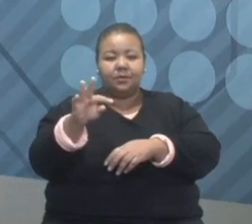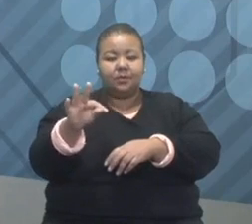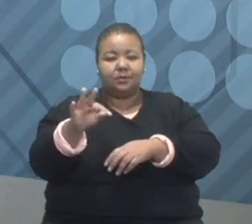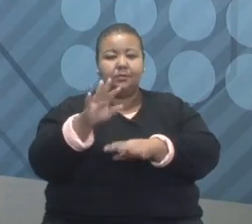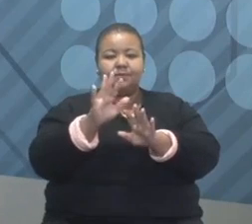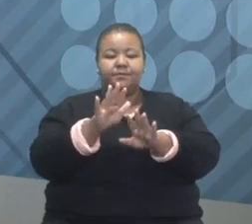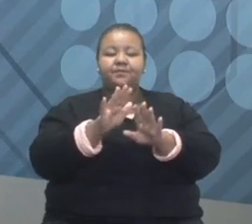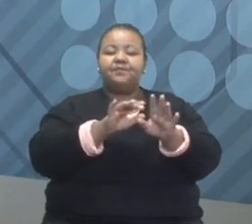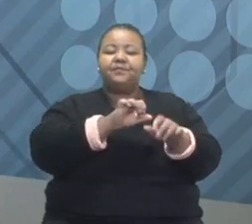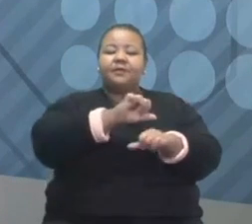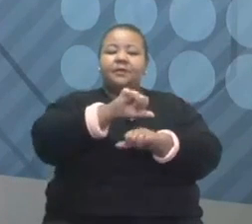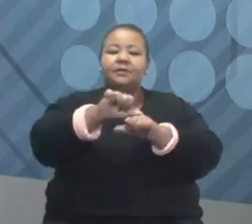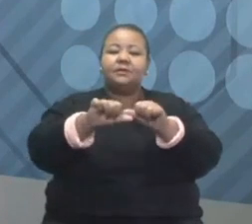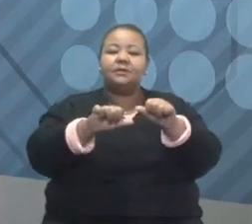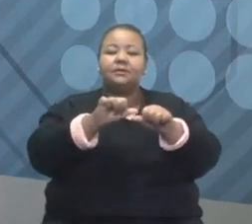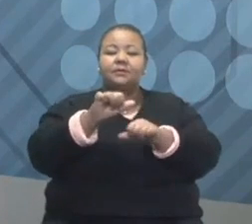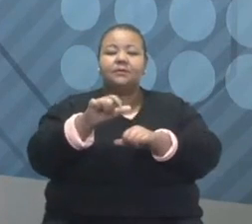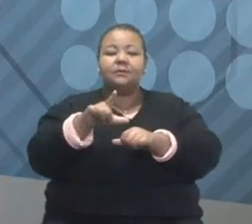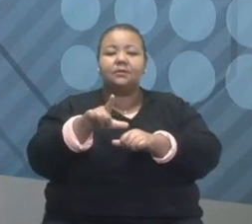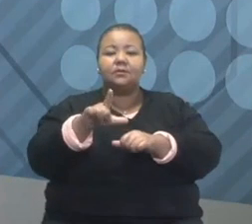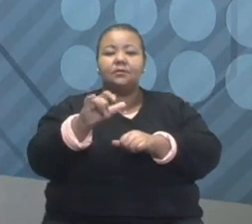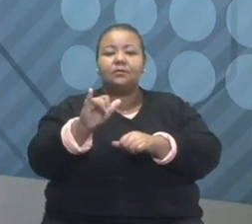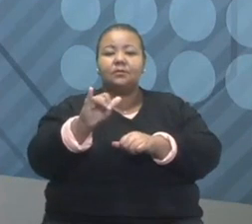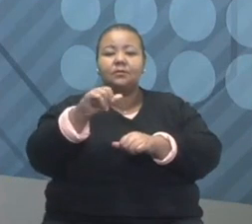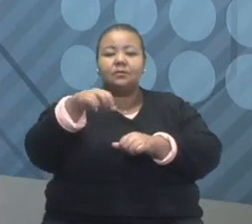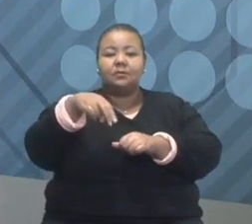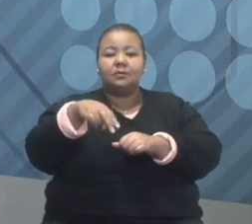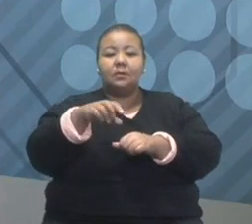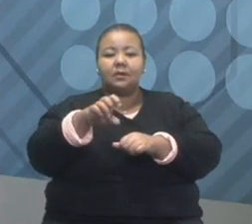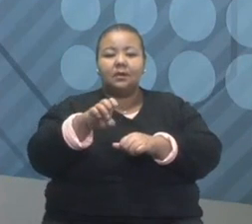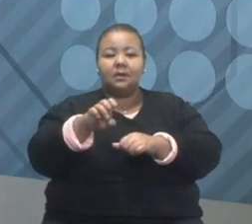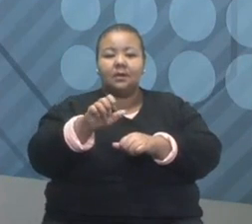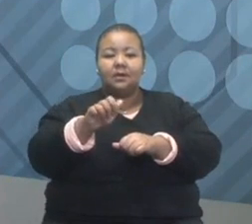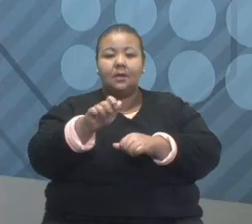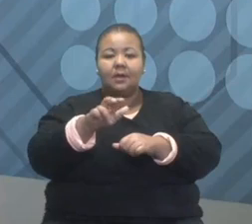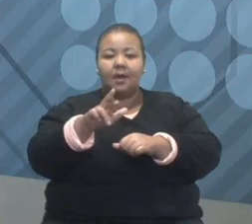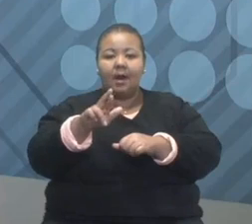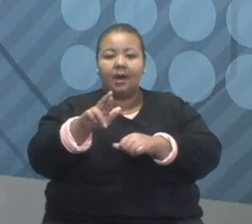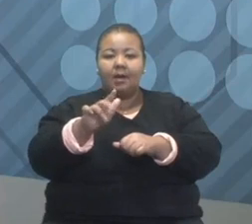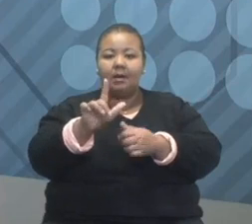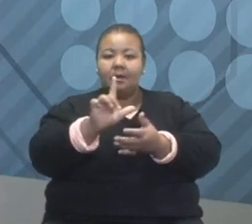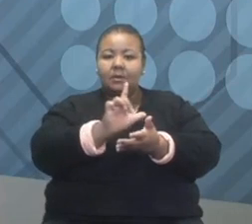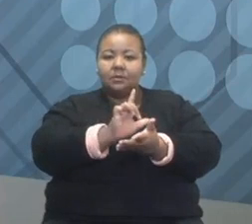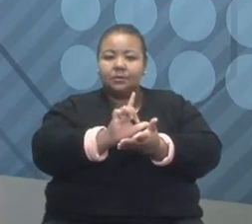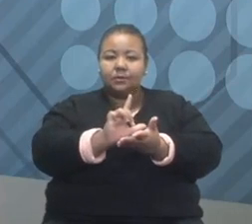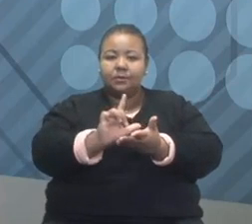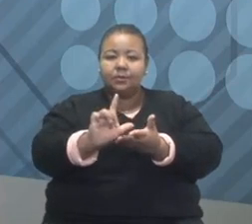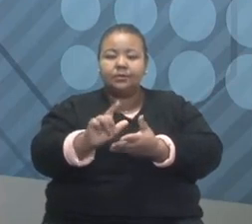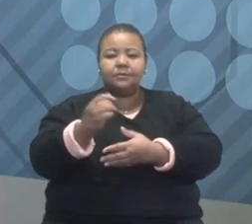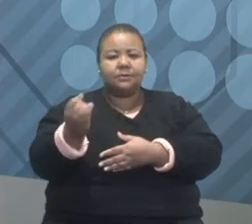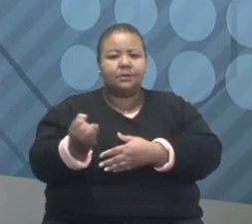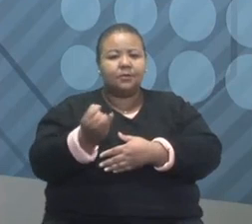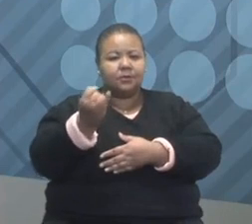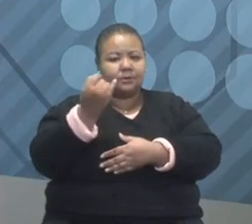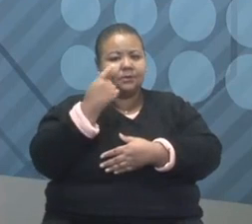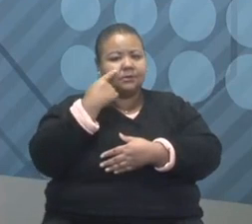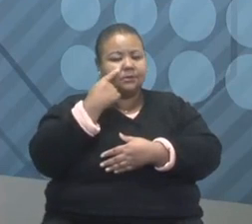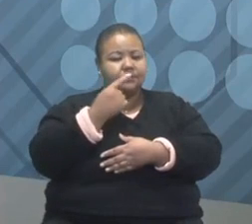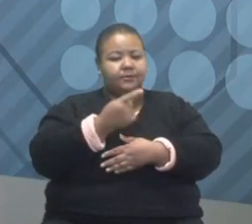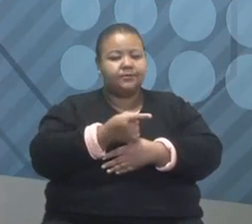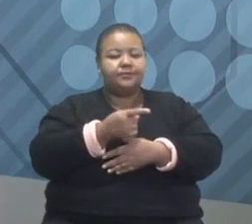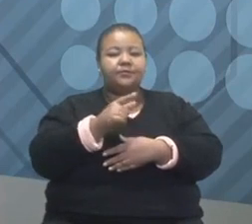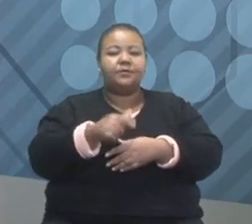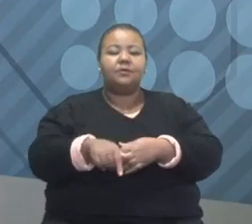transformações lineares é um conceito importante em álgebra linear, vai dar continuidade aos vários conceitos que vimos ao longo da disciplina.